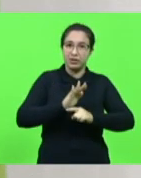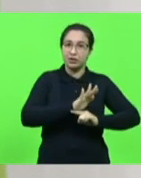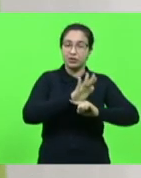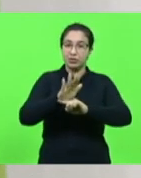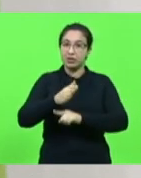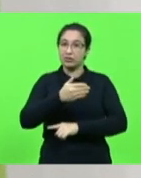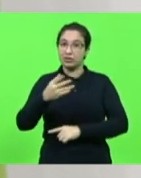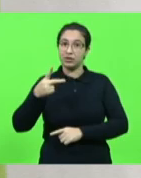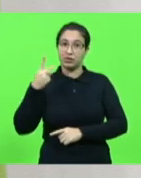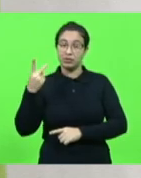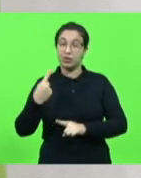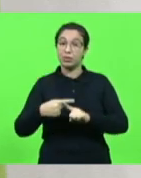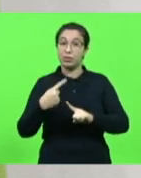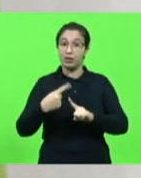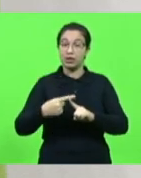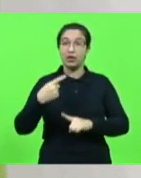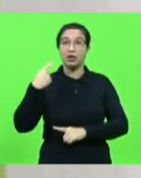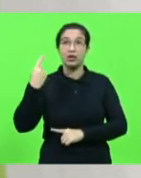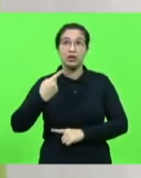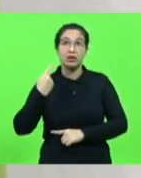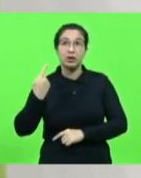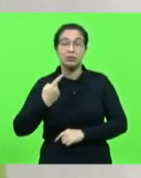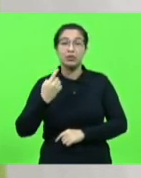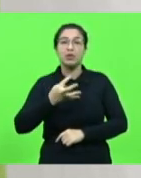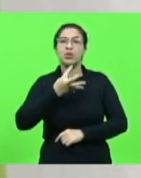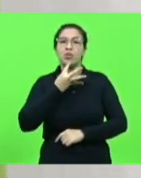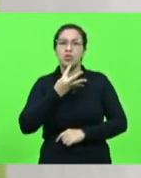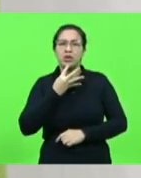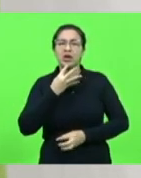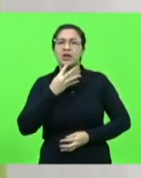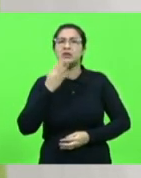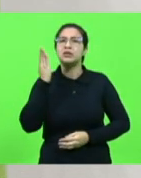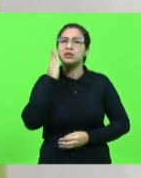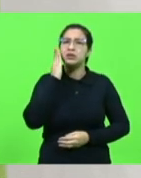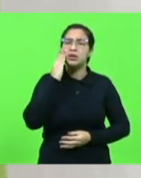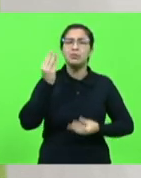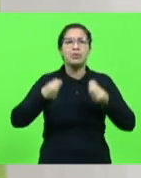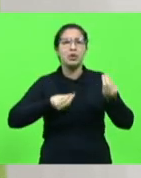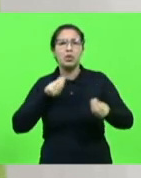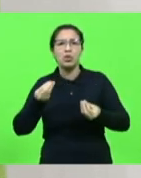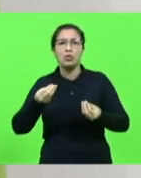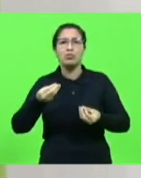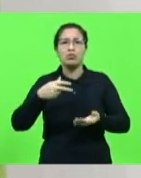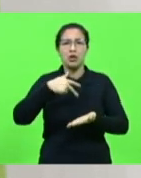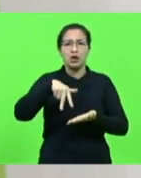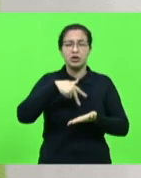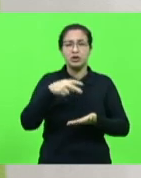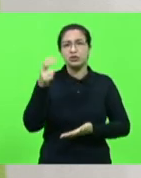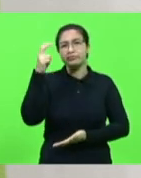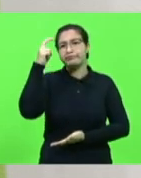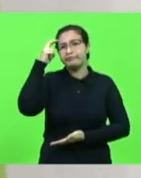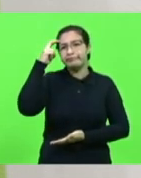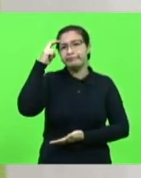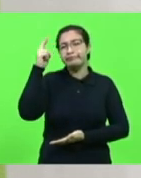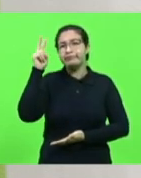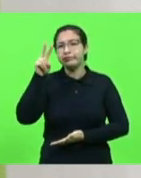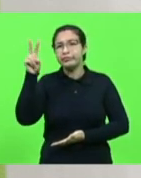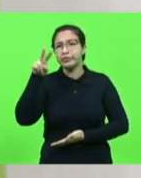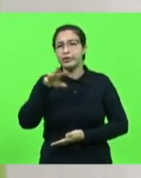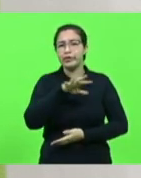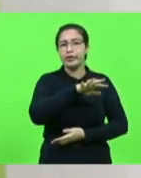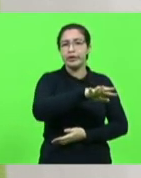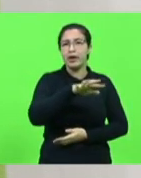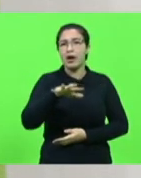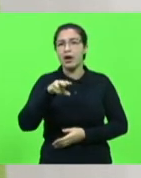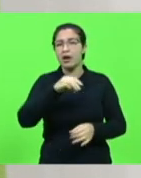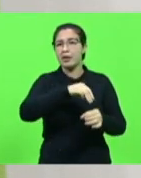os deputados, esse é o nosso convencimento, conhecem a realidade, não é? Artística, cultural, histórica de suas regiões. Então, eles podem colaborar também